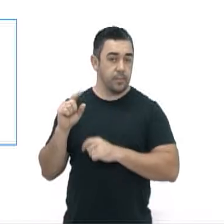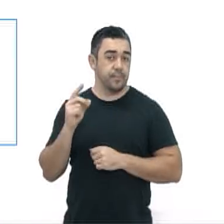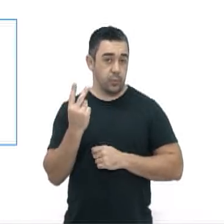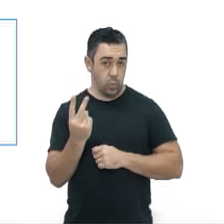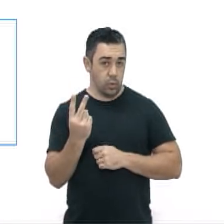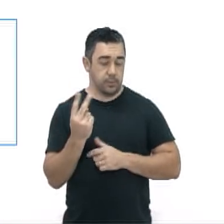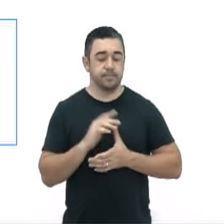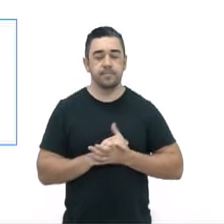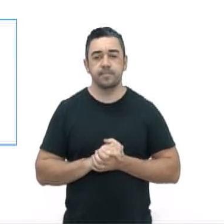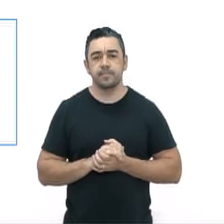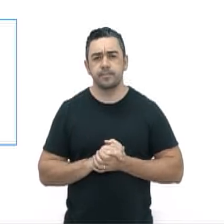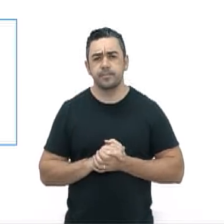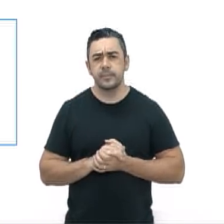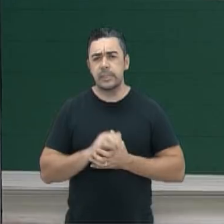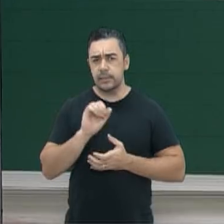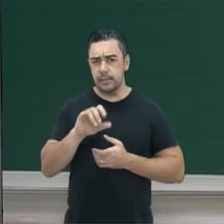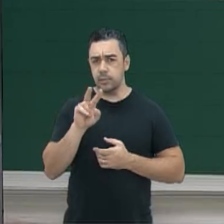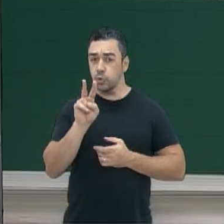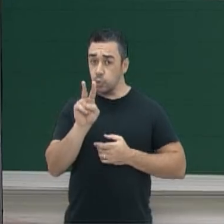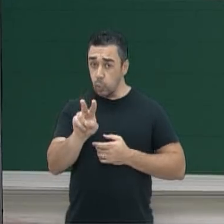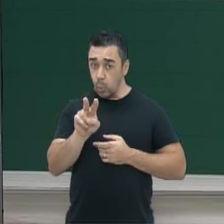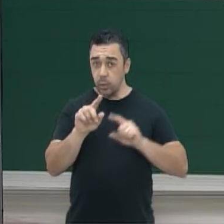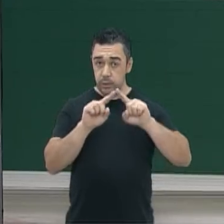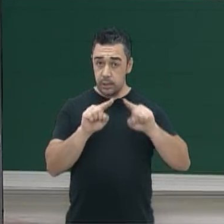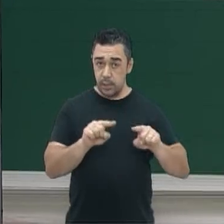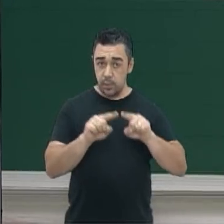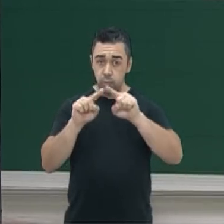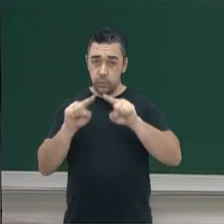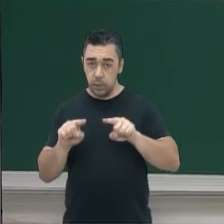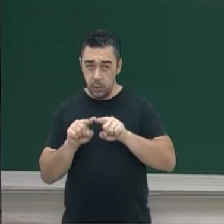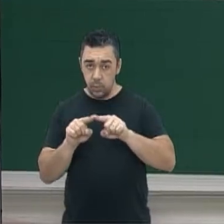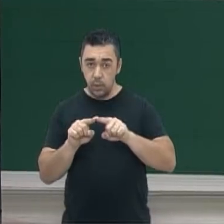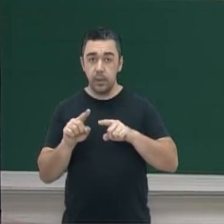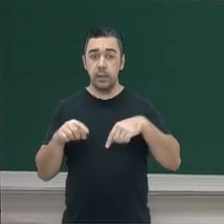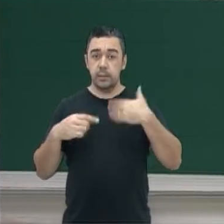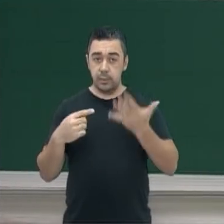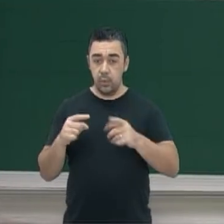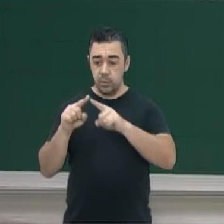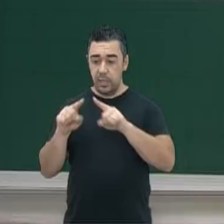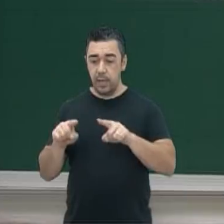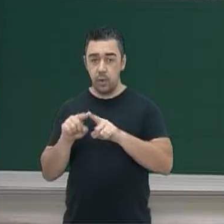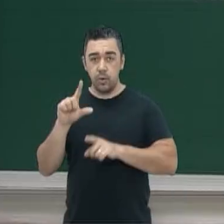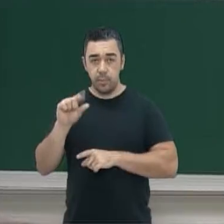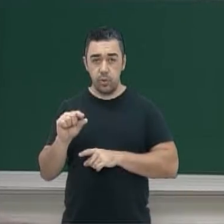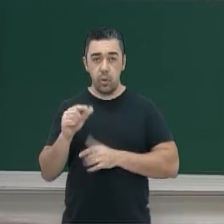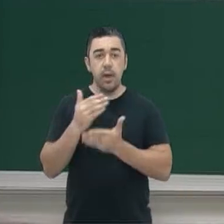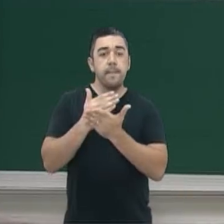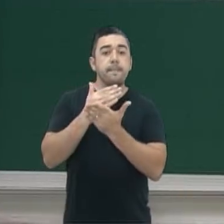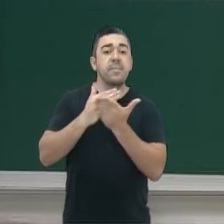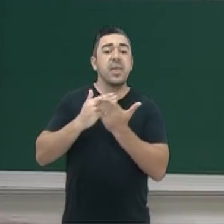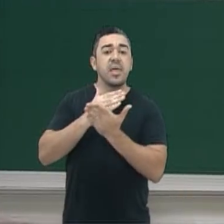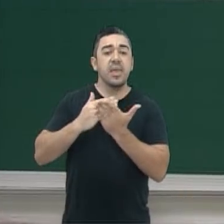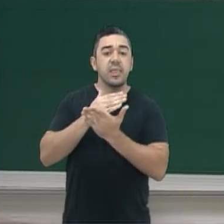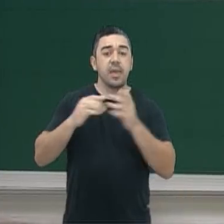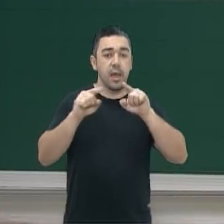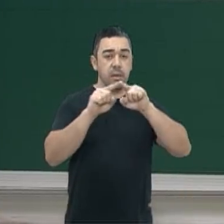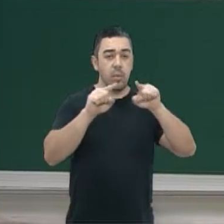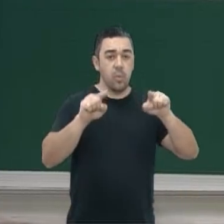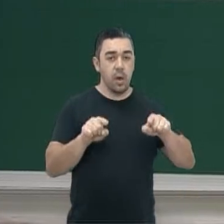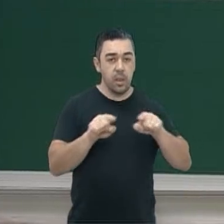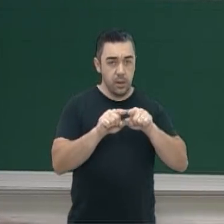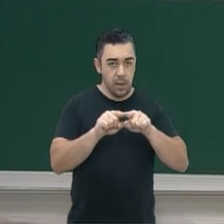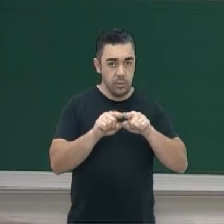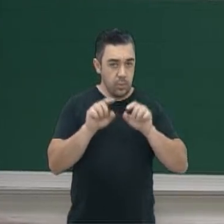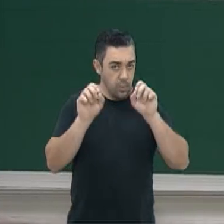bem. Então, se cabem 2 triângulos menores, então o triângulo menor equivale à metade do quadrado,